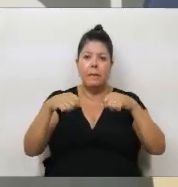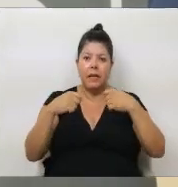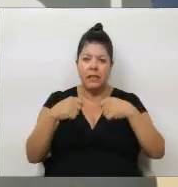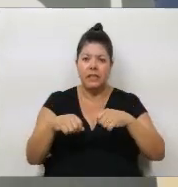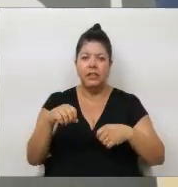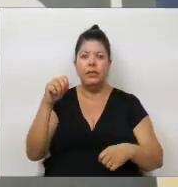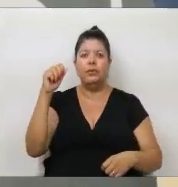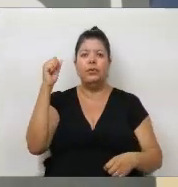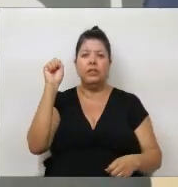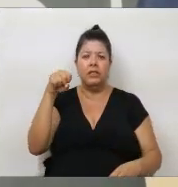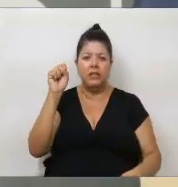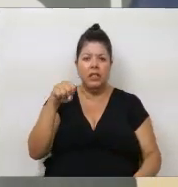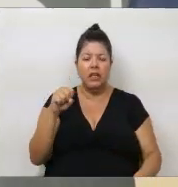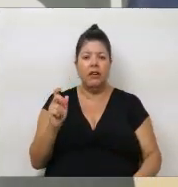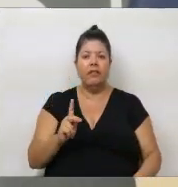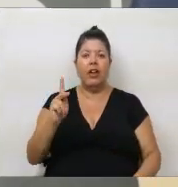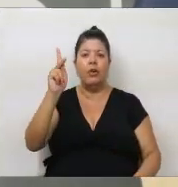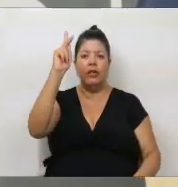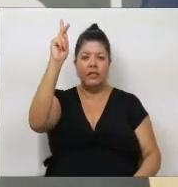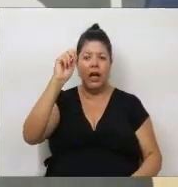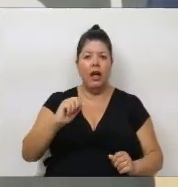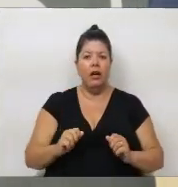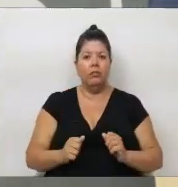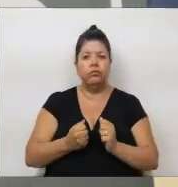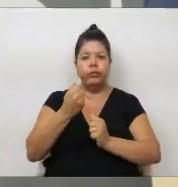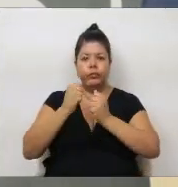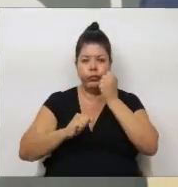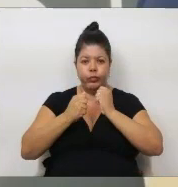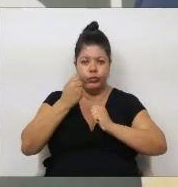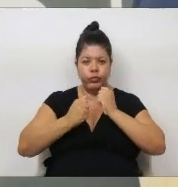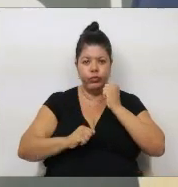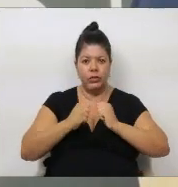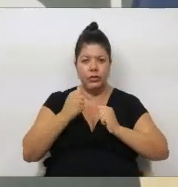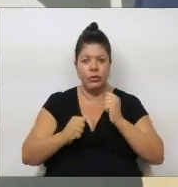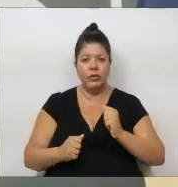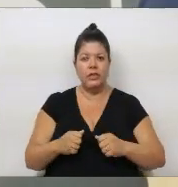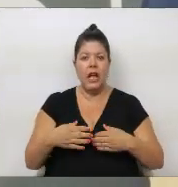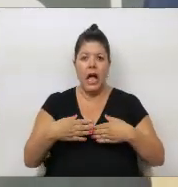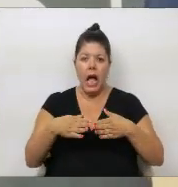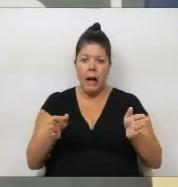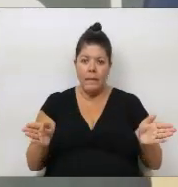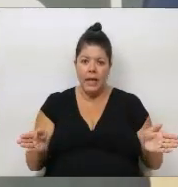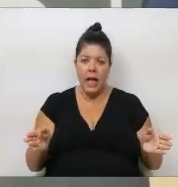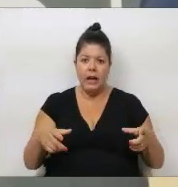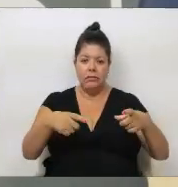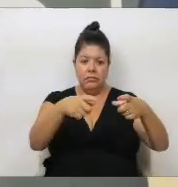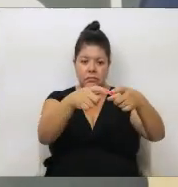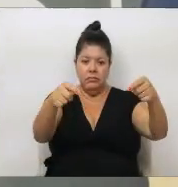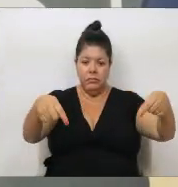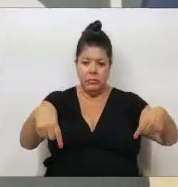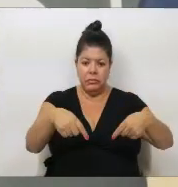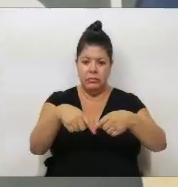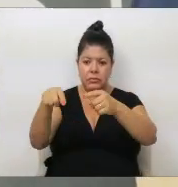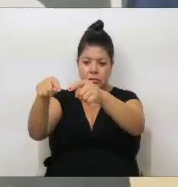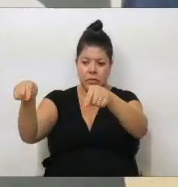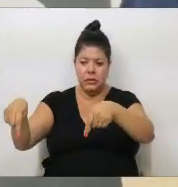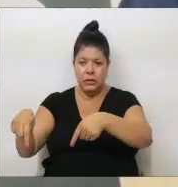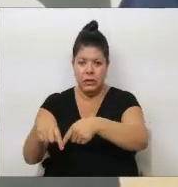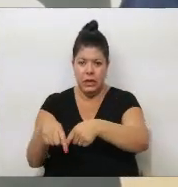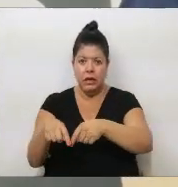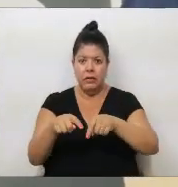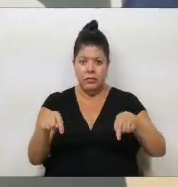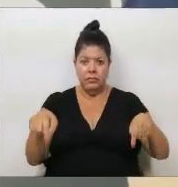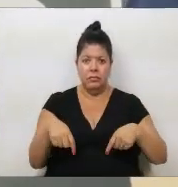preciso valorizar esse distrito industrial, ele pode ser ampliado, ele está numa área que é uma área destinada para essa